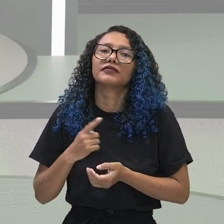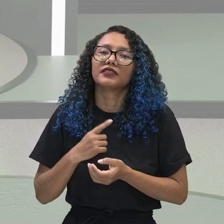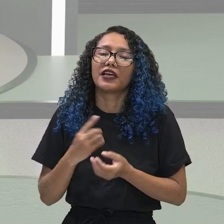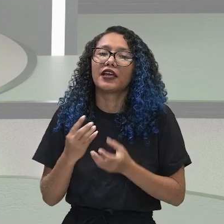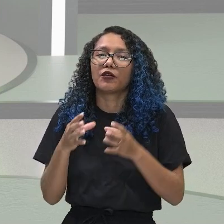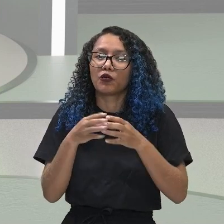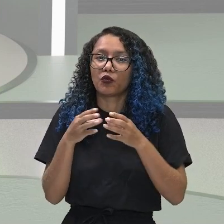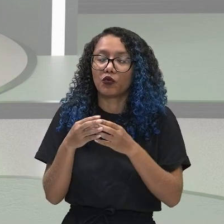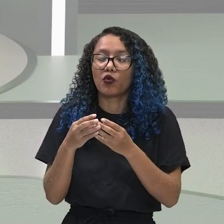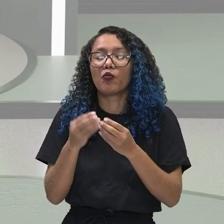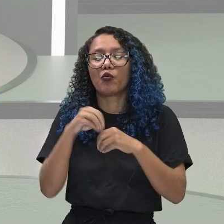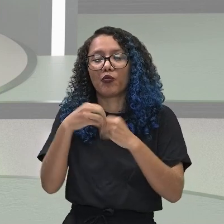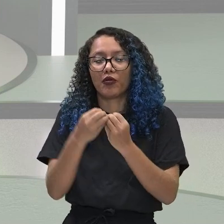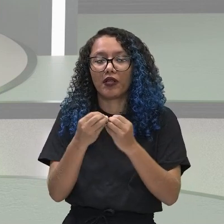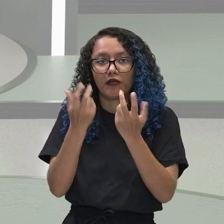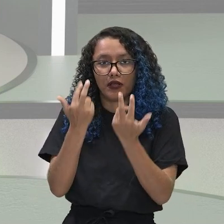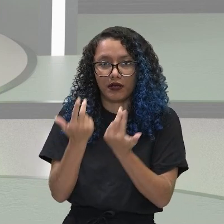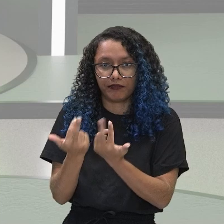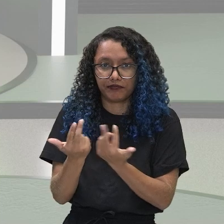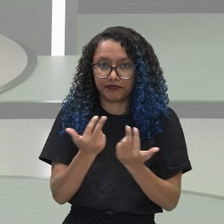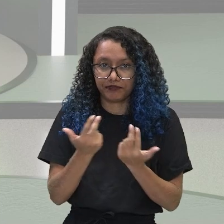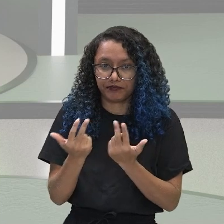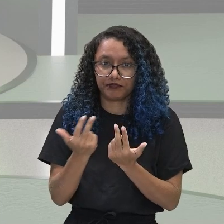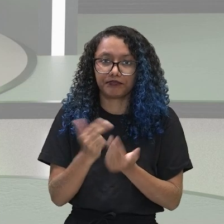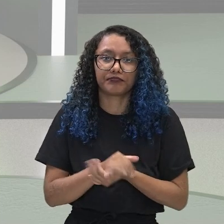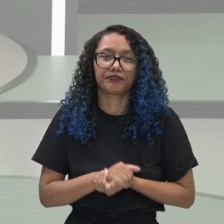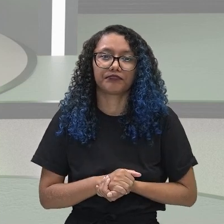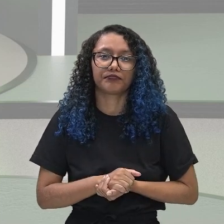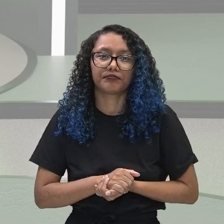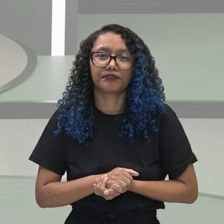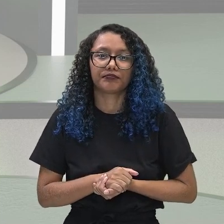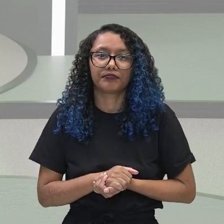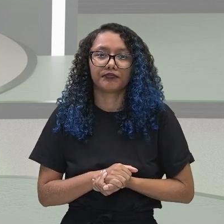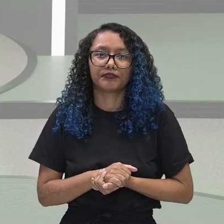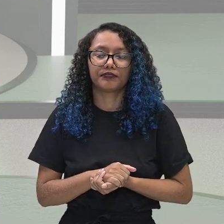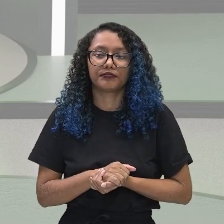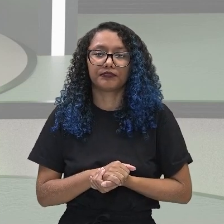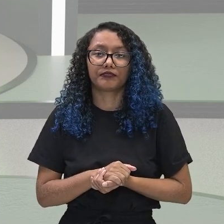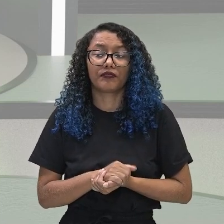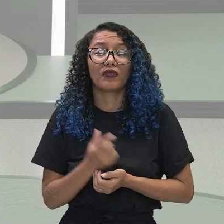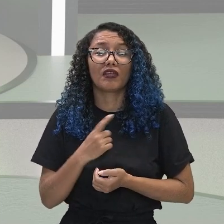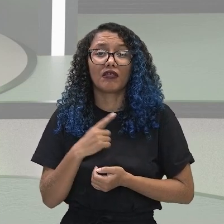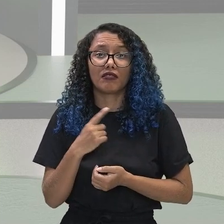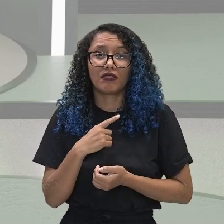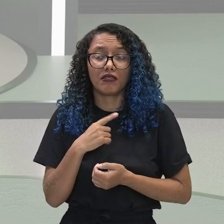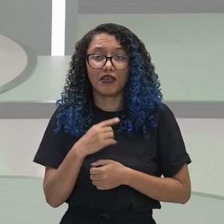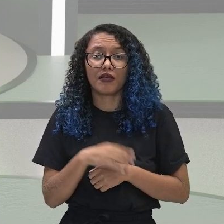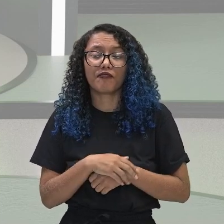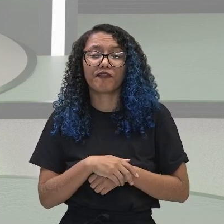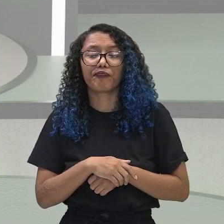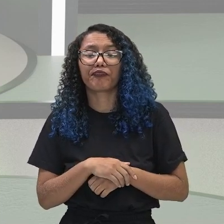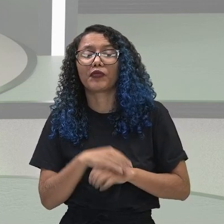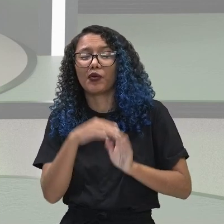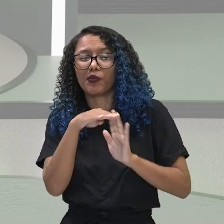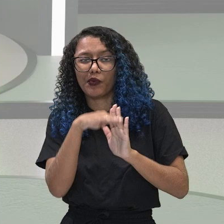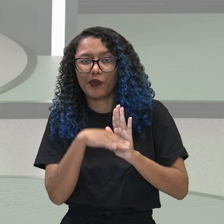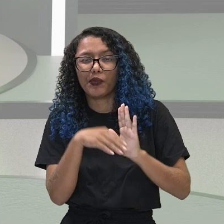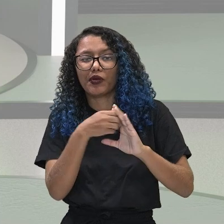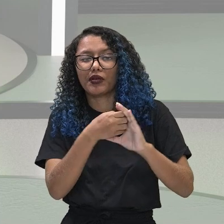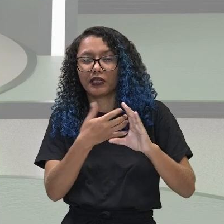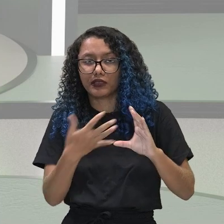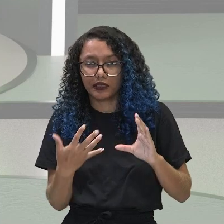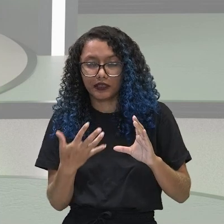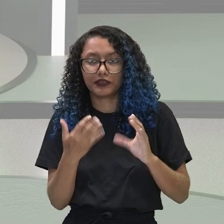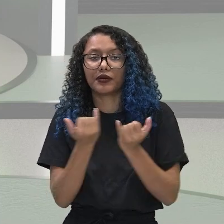moléculas iguais que apresentam propriedades e